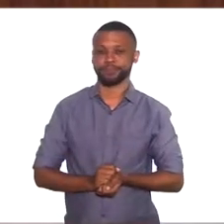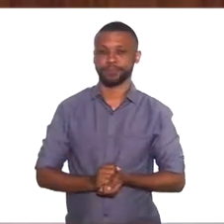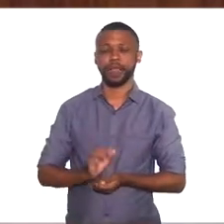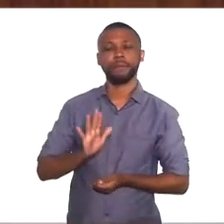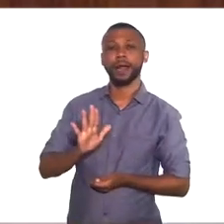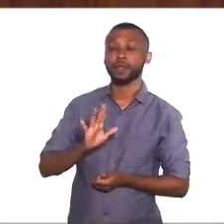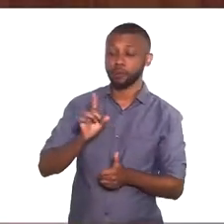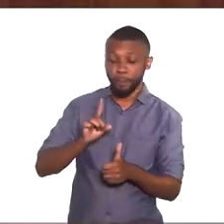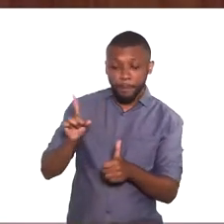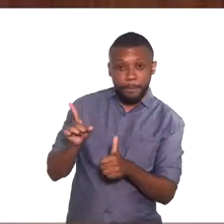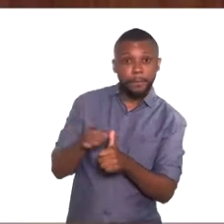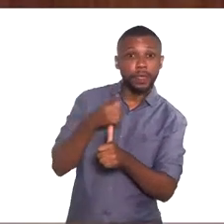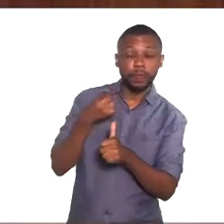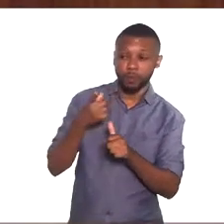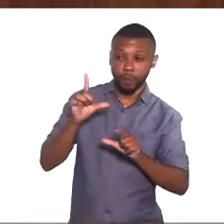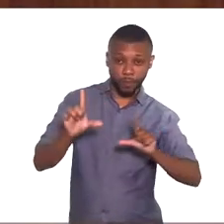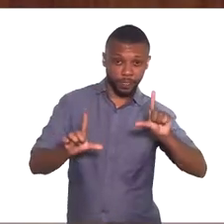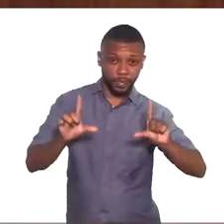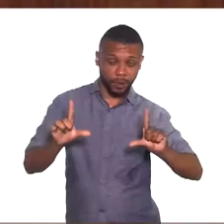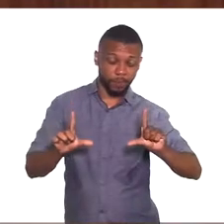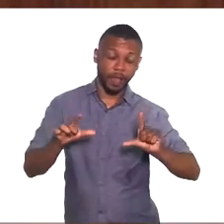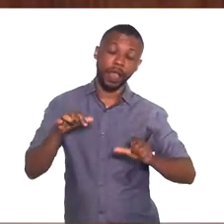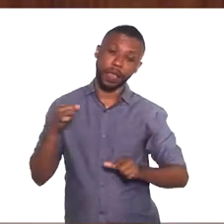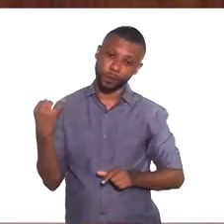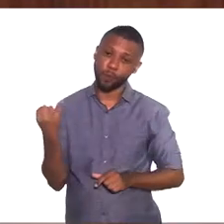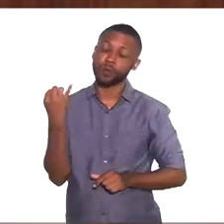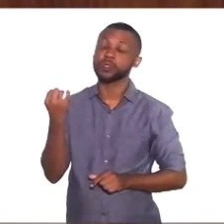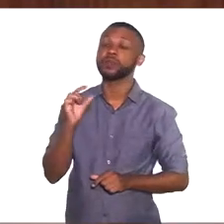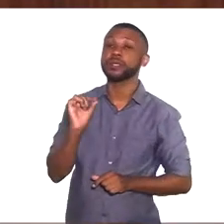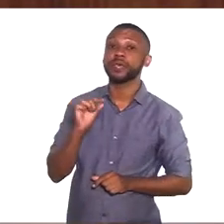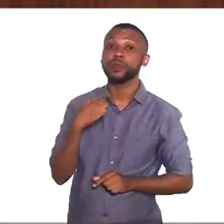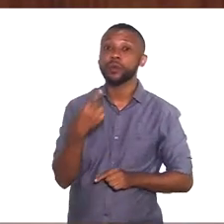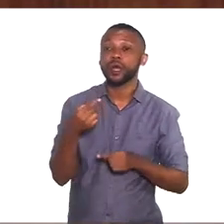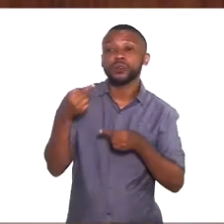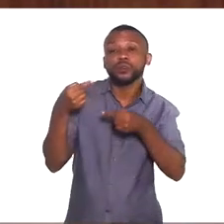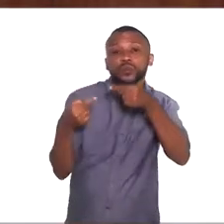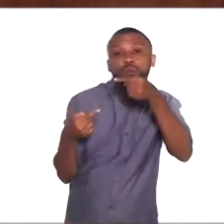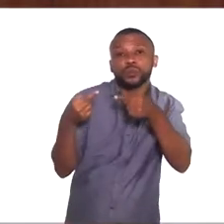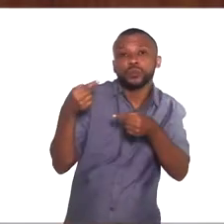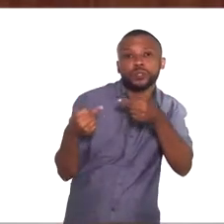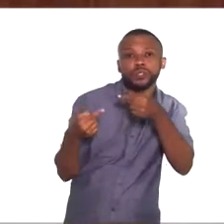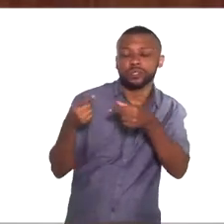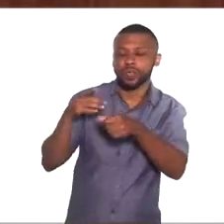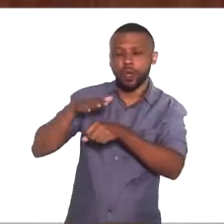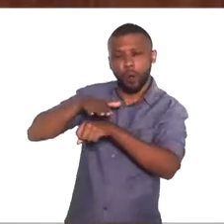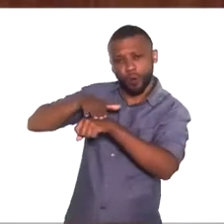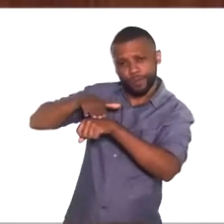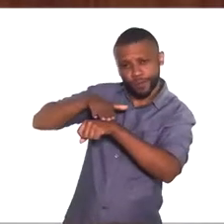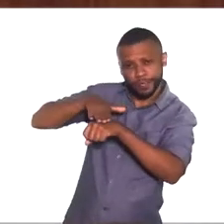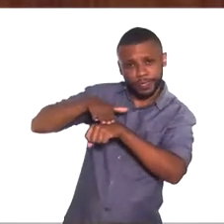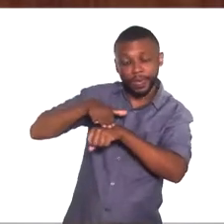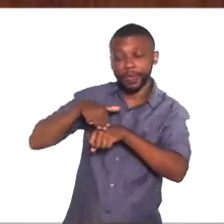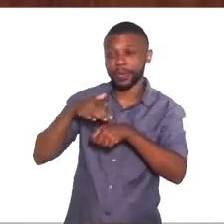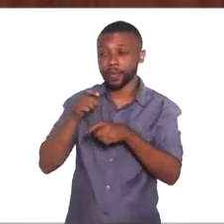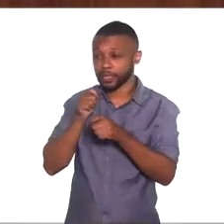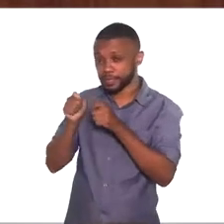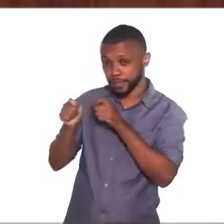primeiro programa não poderia deixar de ser eu teria que discutir conversar